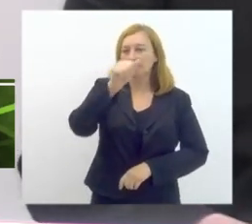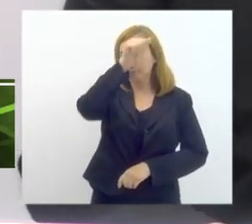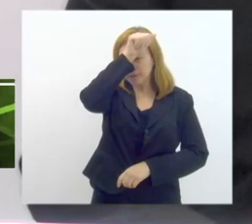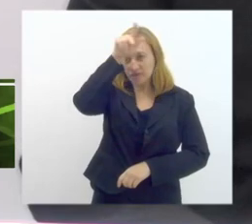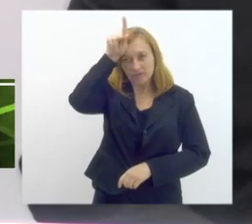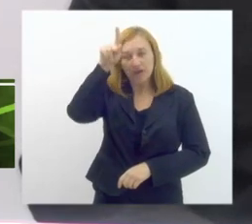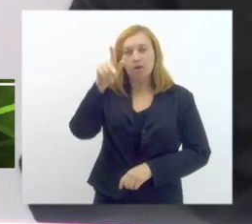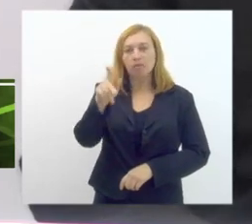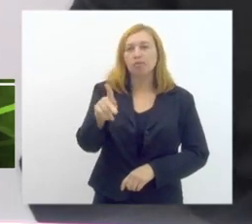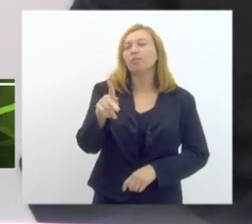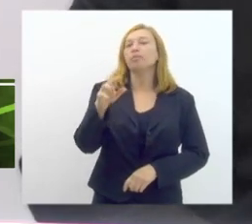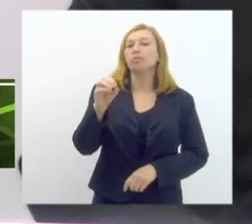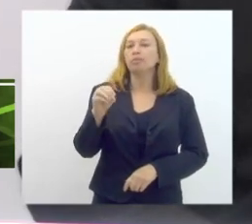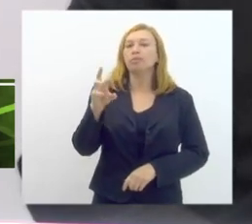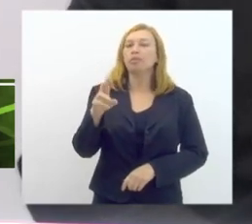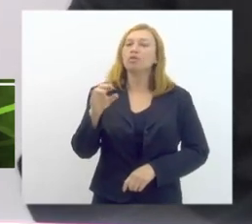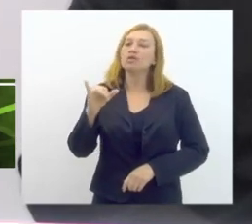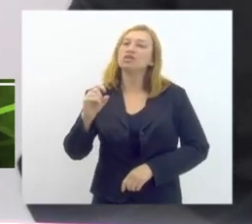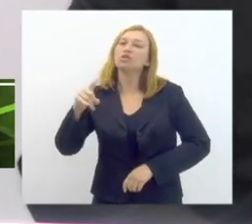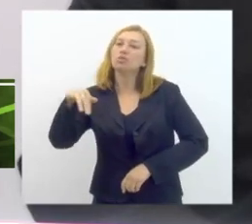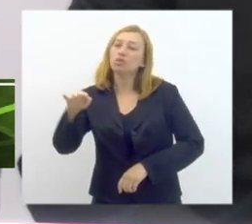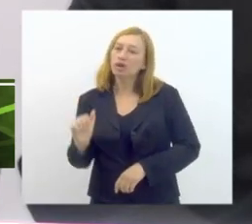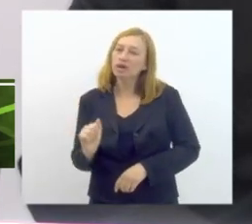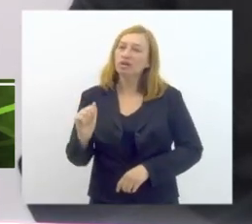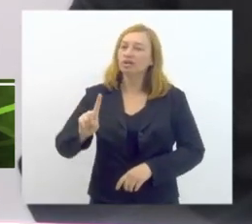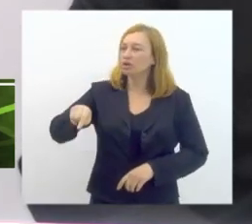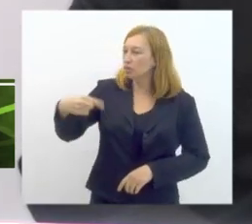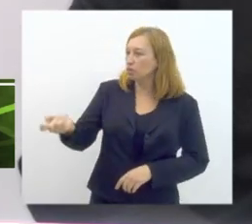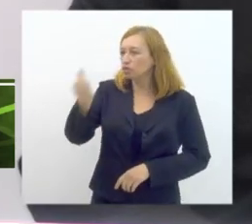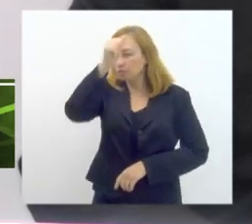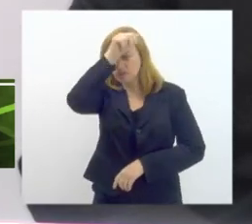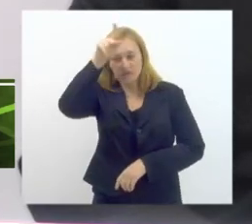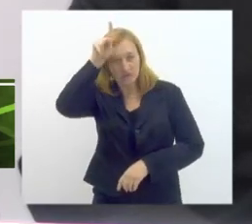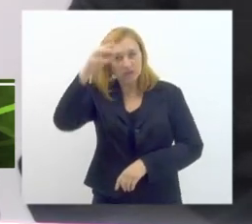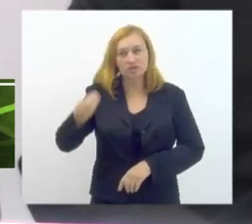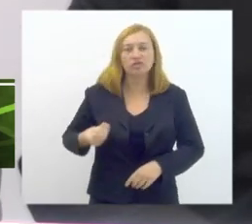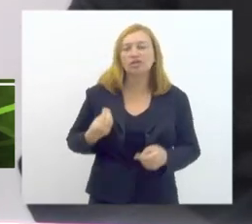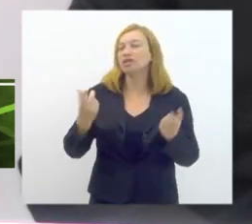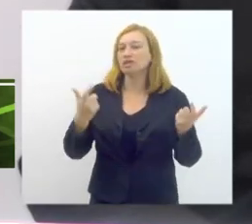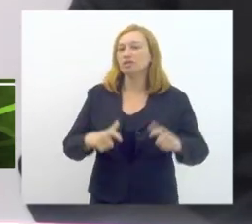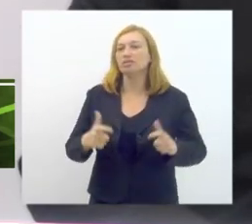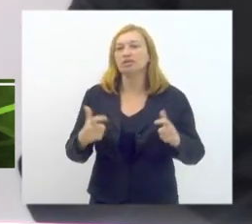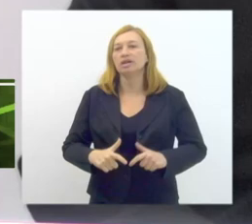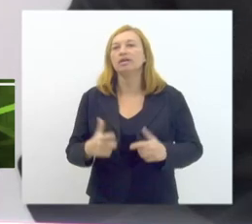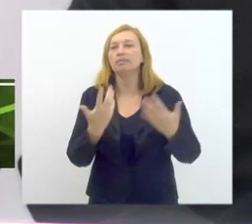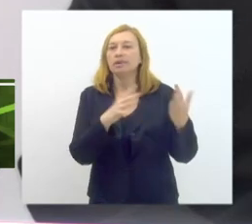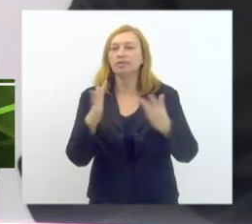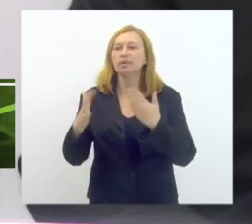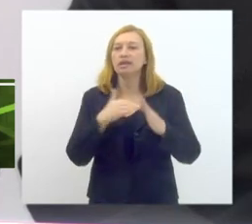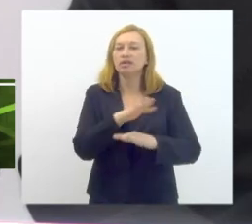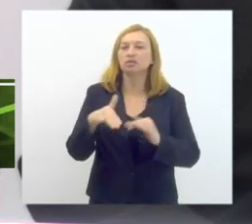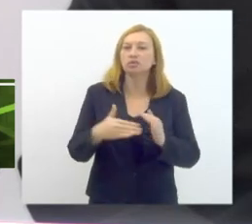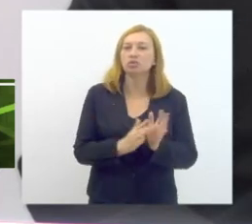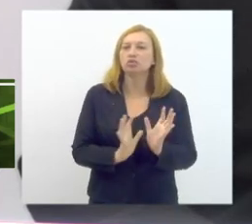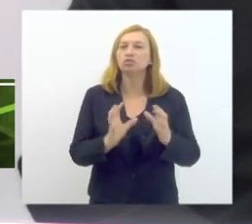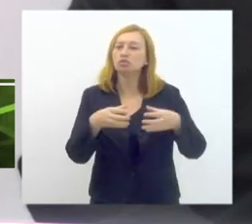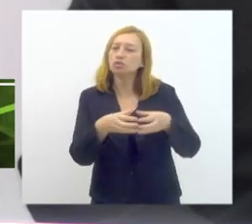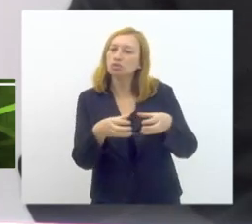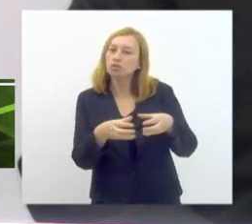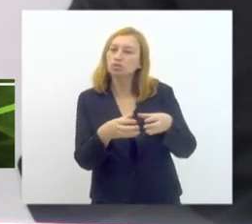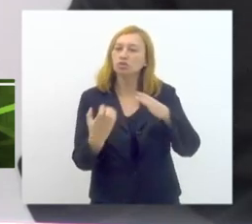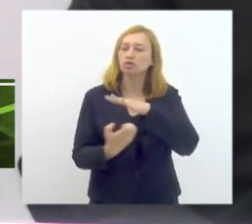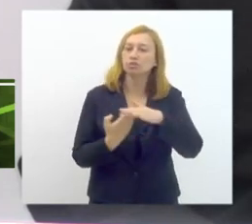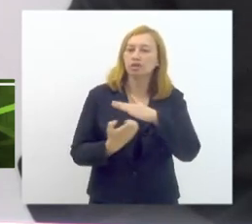Pelanca, prefeito de Talva, presentes, vários outros prefeitos e prefeitas, saudar todas as equipes dos